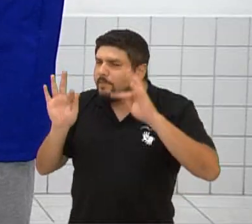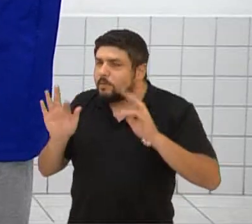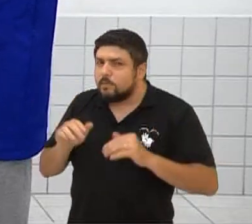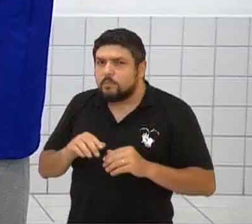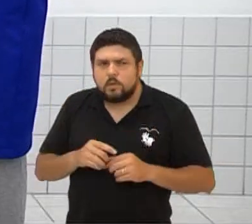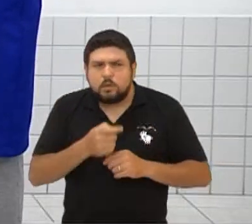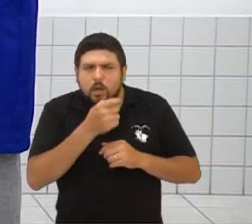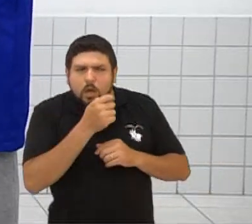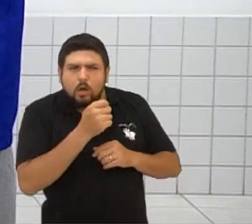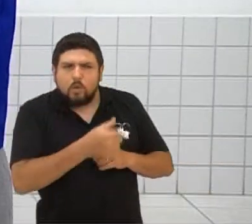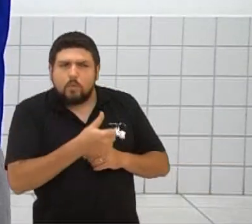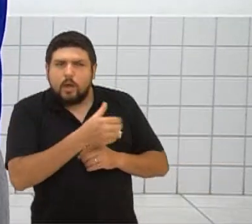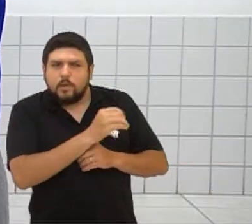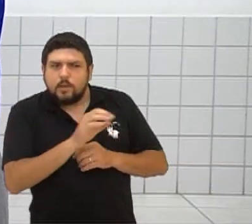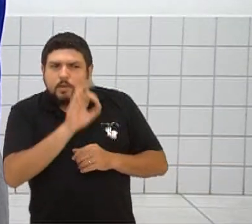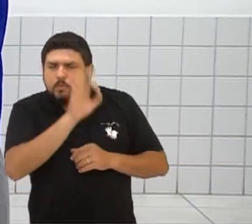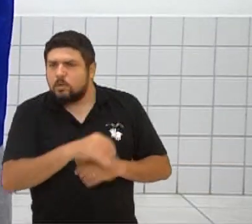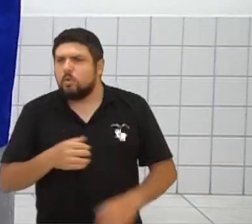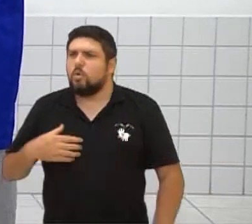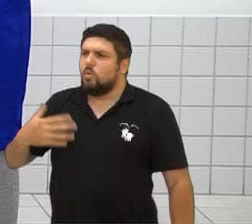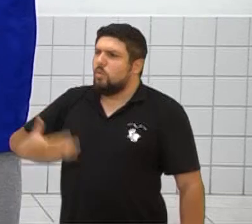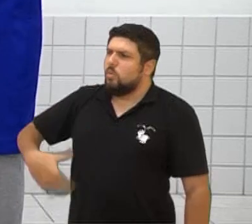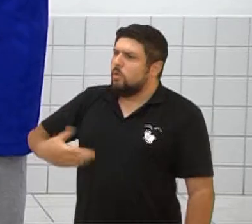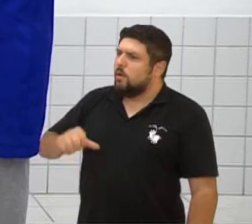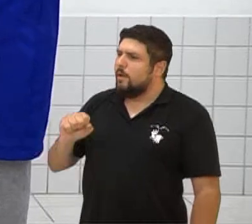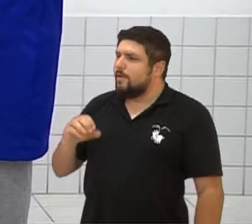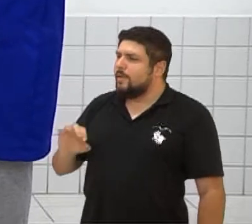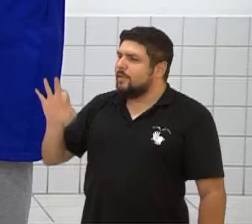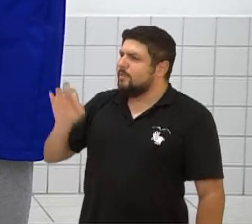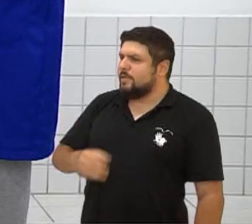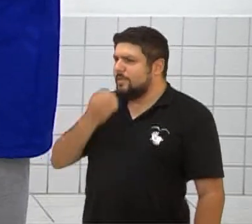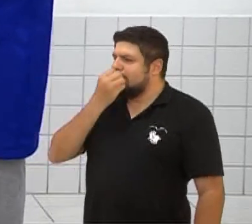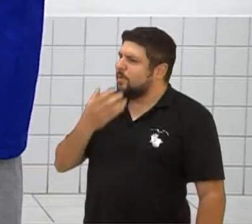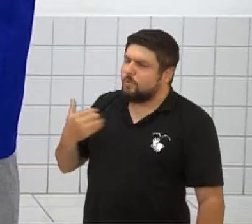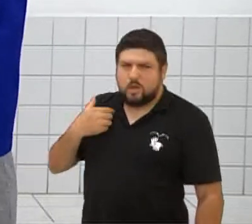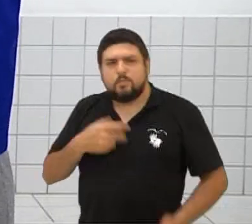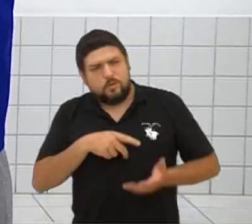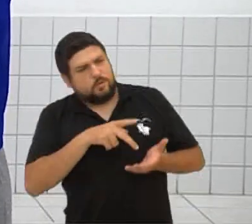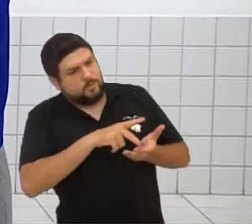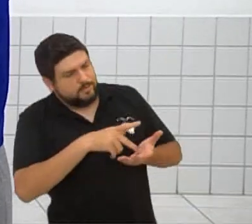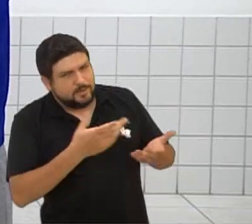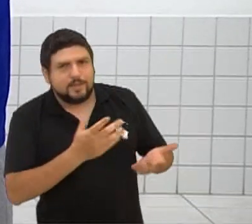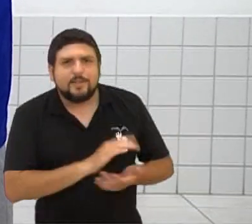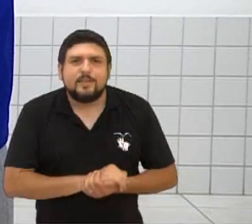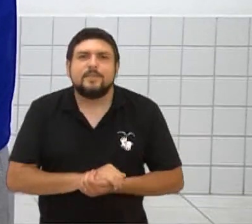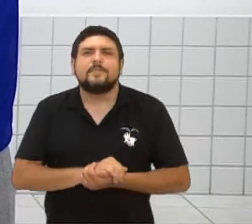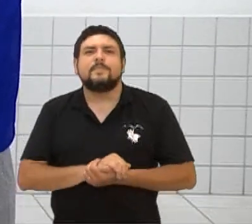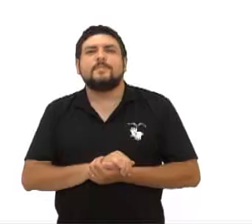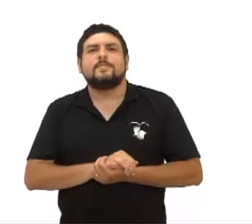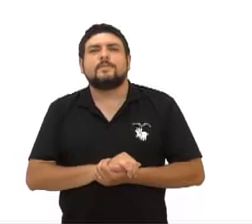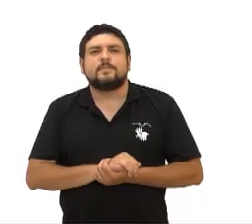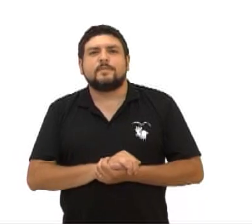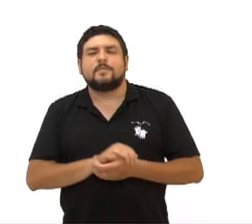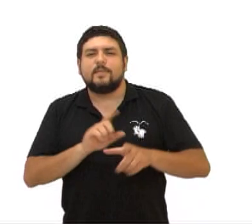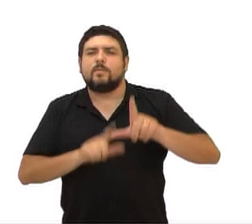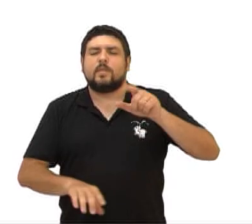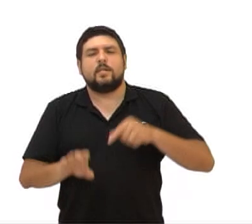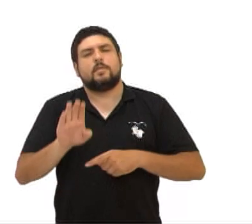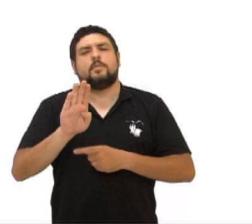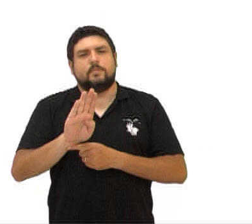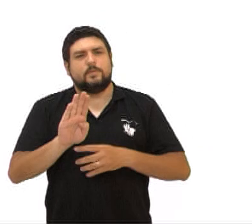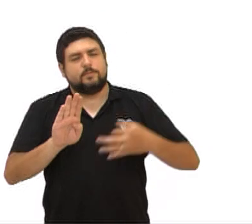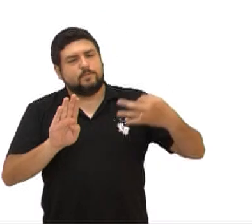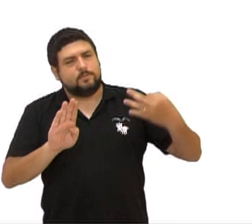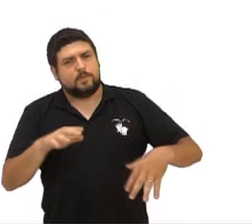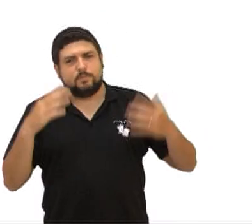100, mas chegou perto. Claro que 80% já está acima da média, né? Já está sendo aprovado. Então vamos lá. Alternativa B, né? Olha